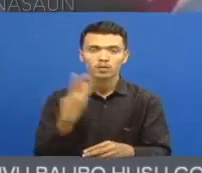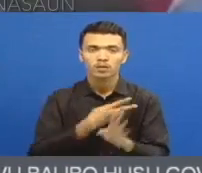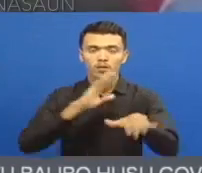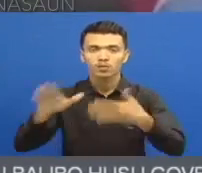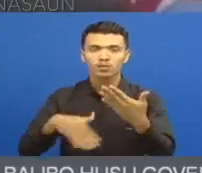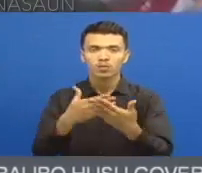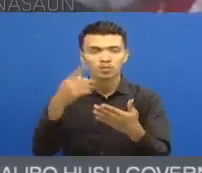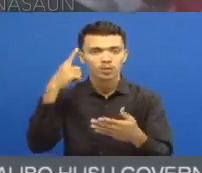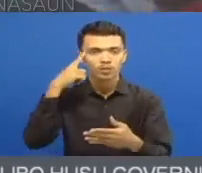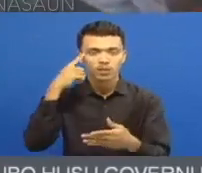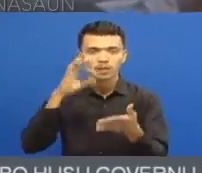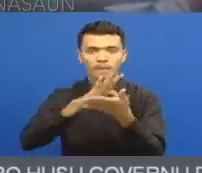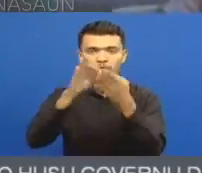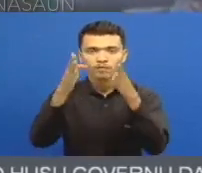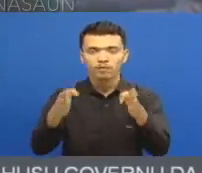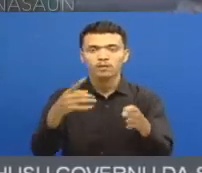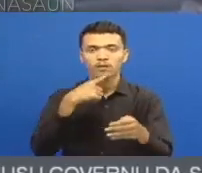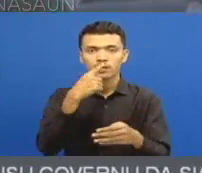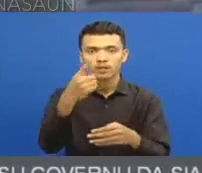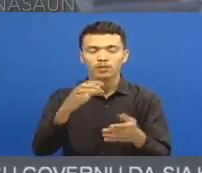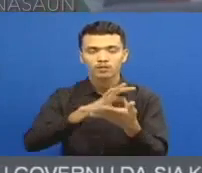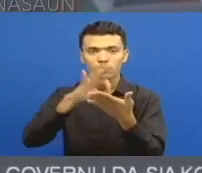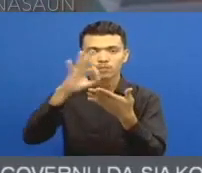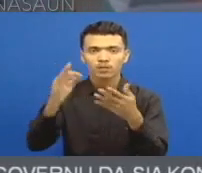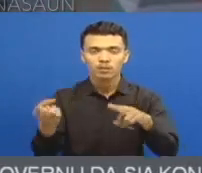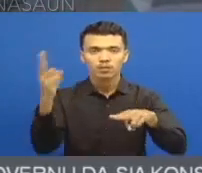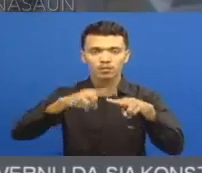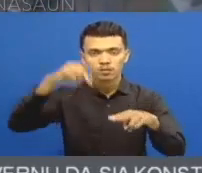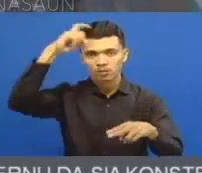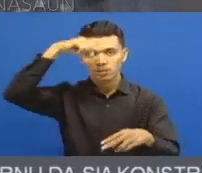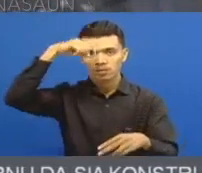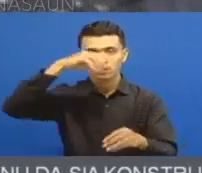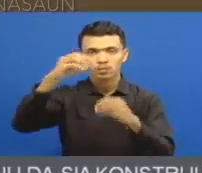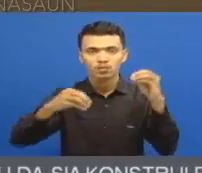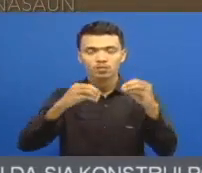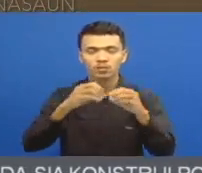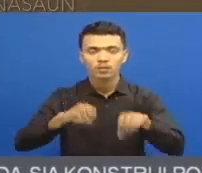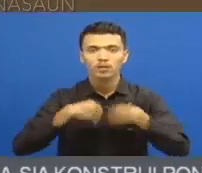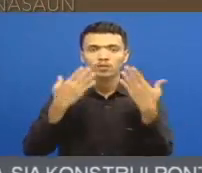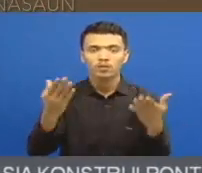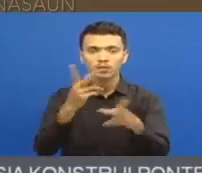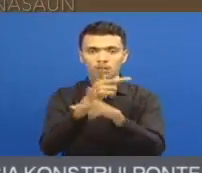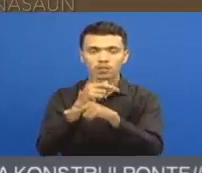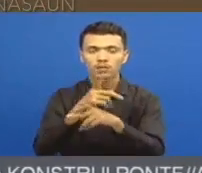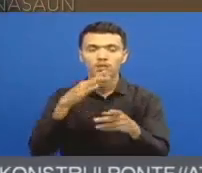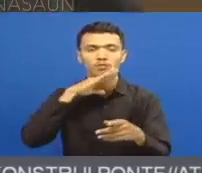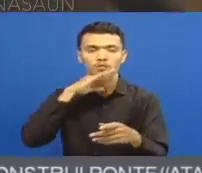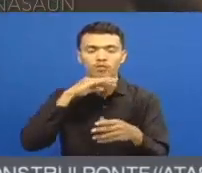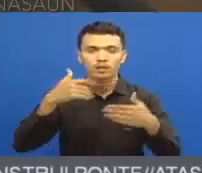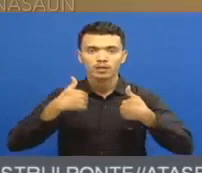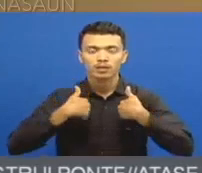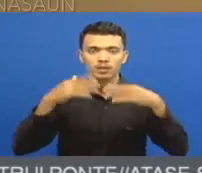matan. Formando Pascoal Mendonça Ateten, formação ne aumenta nia conhecimento com a boa maneira prevenção problema lixo e a